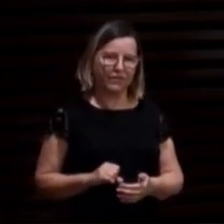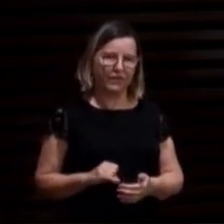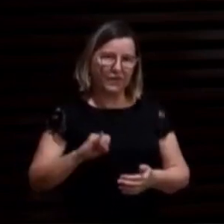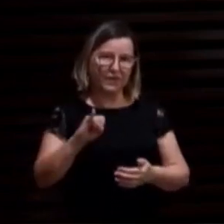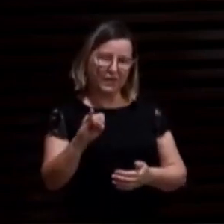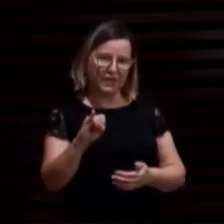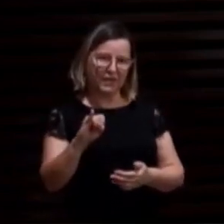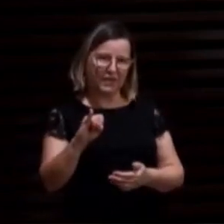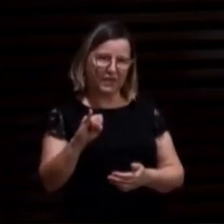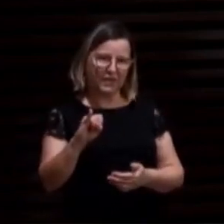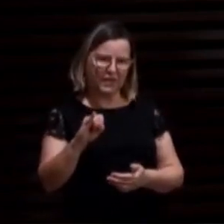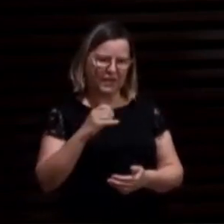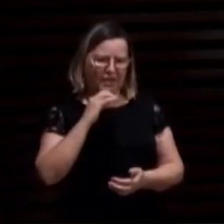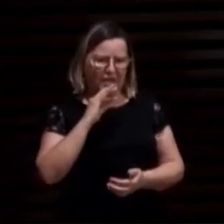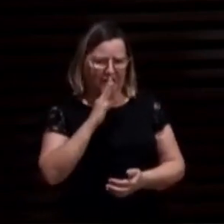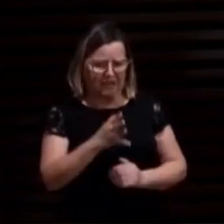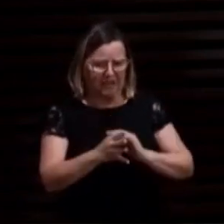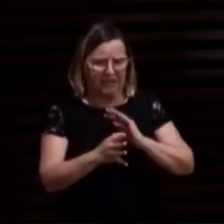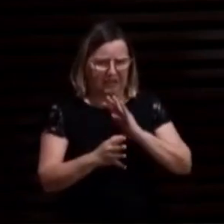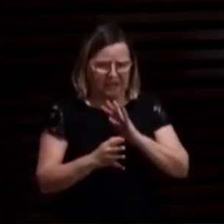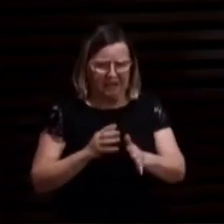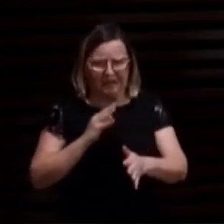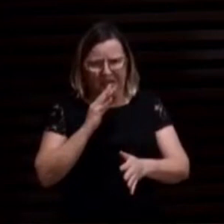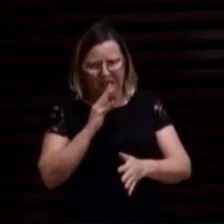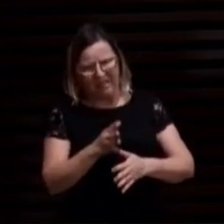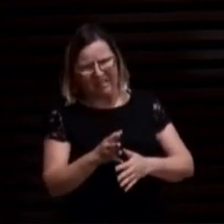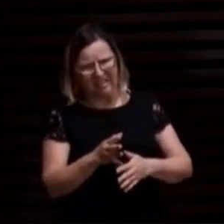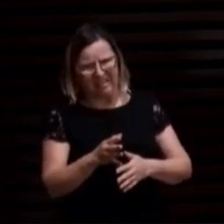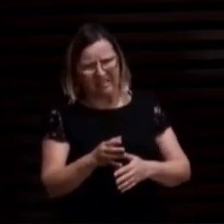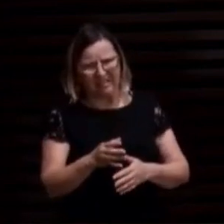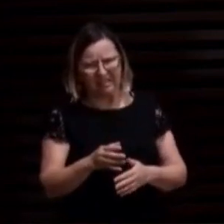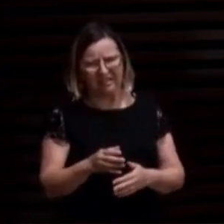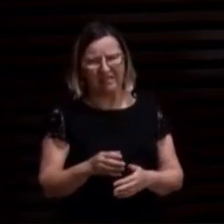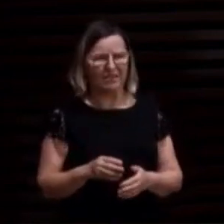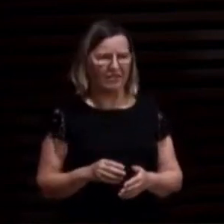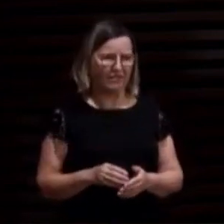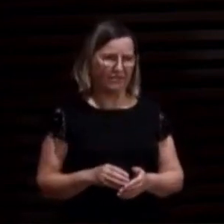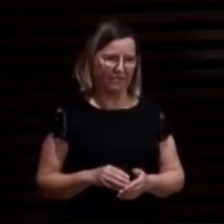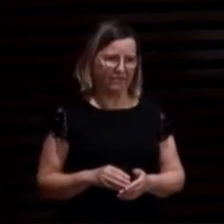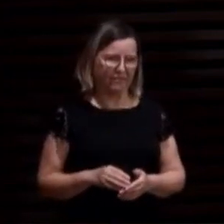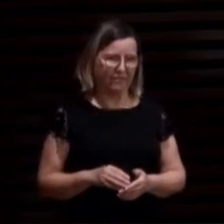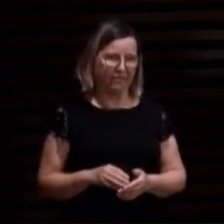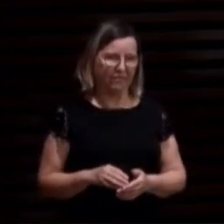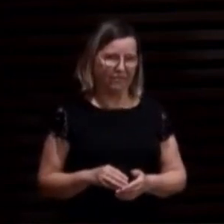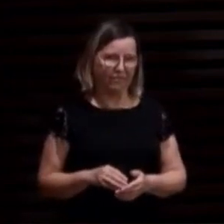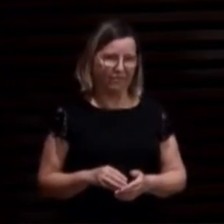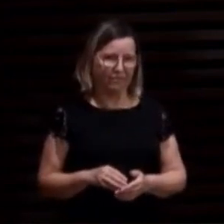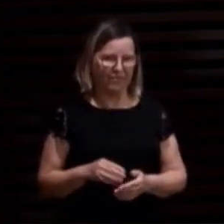tão acusatória, tão crítica,